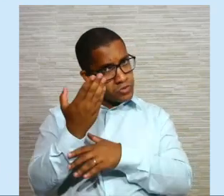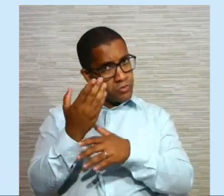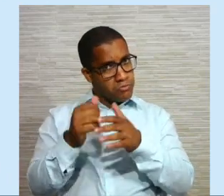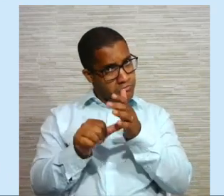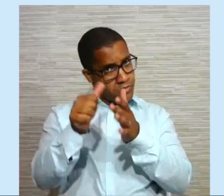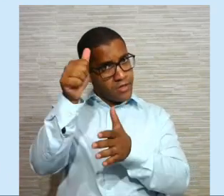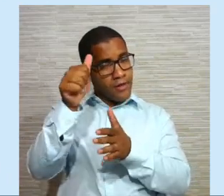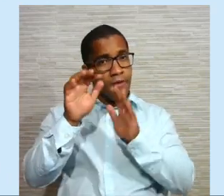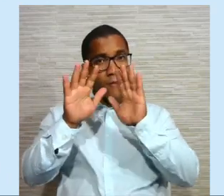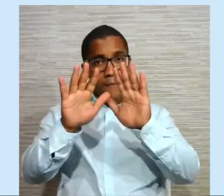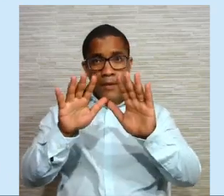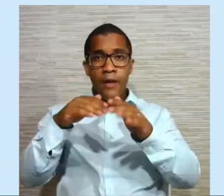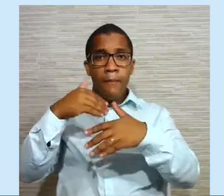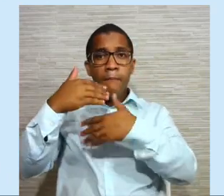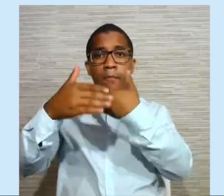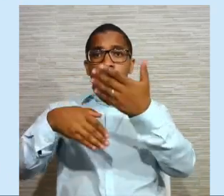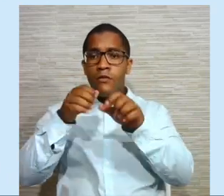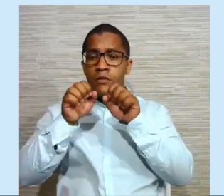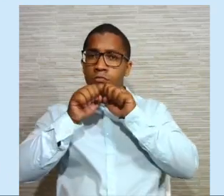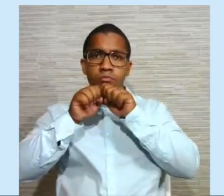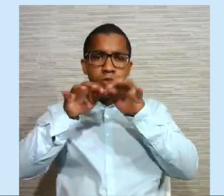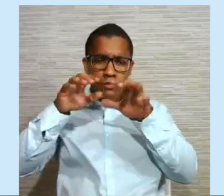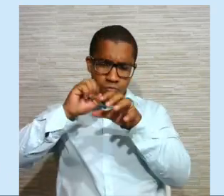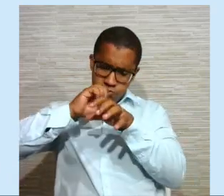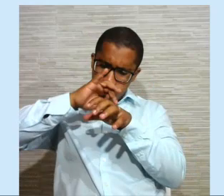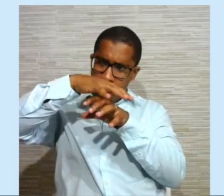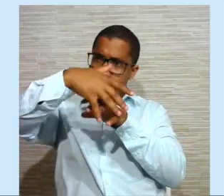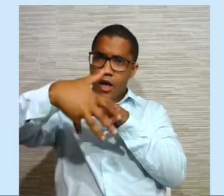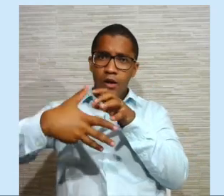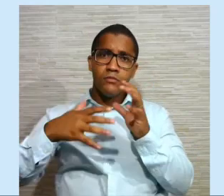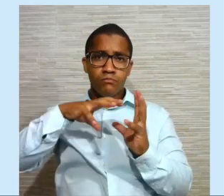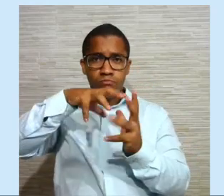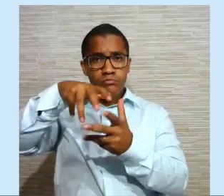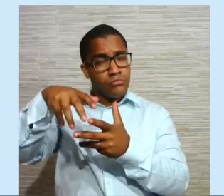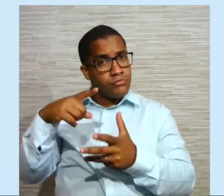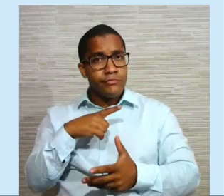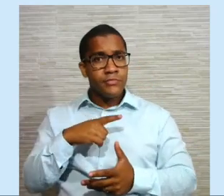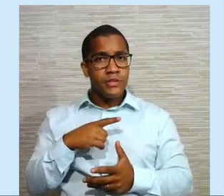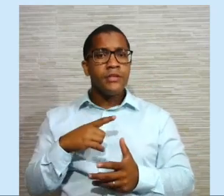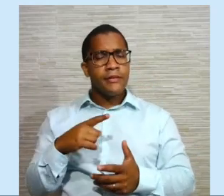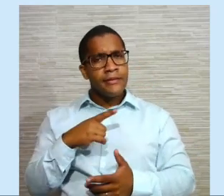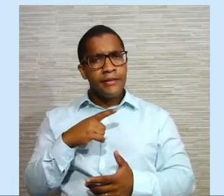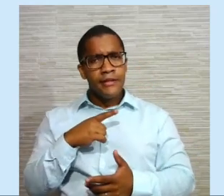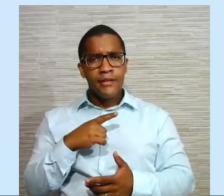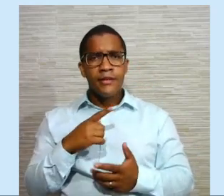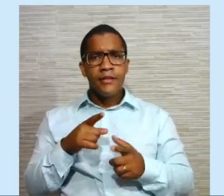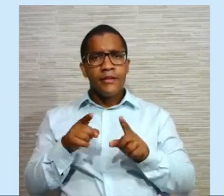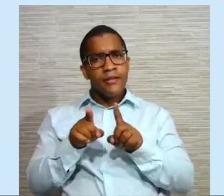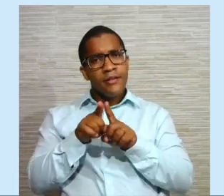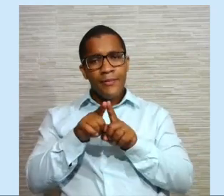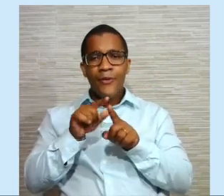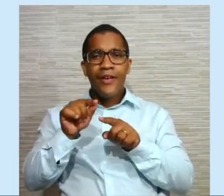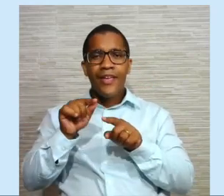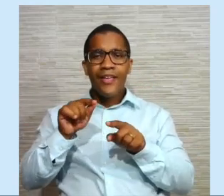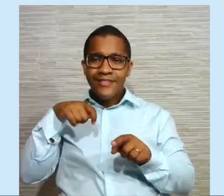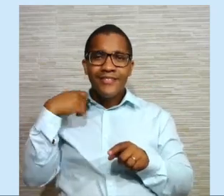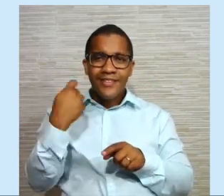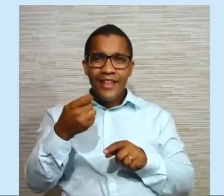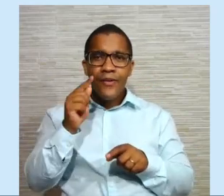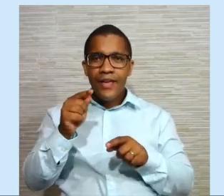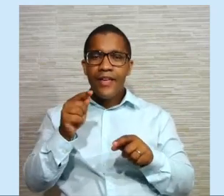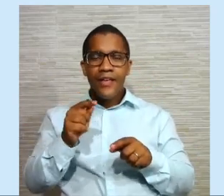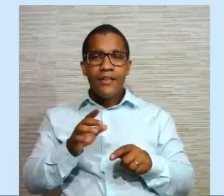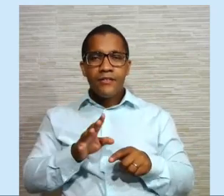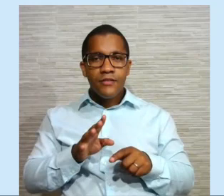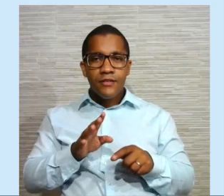Unidos, mas ele ganhou o mundo todo. Tivemos, né, vamos dizer, a dita chamada